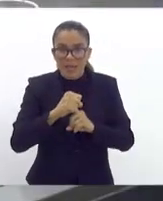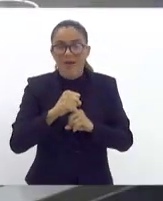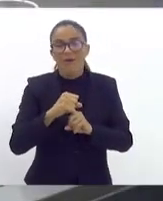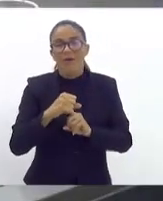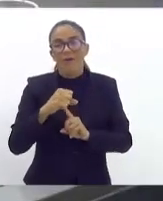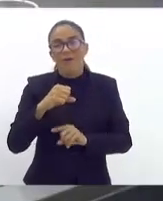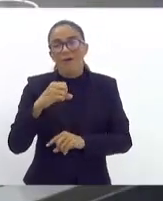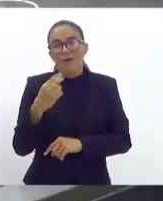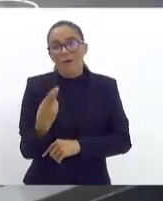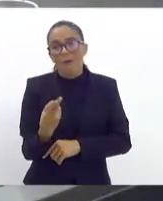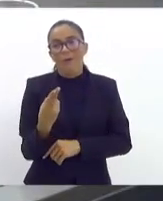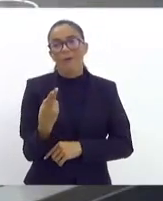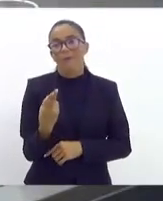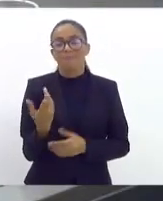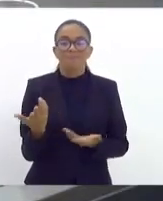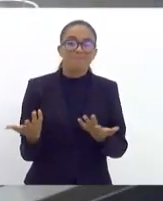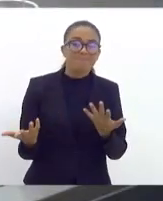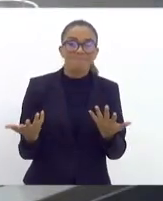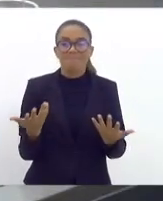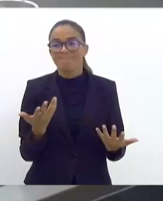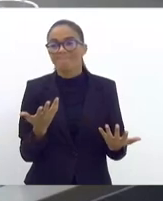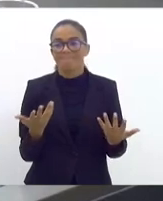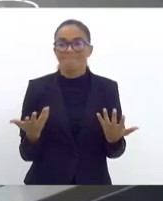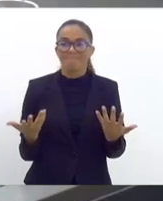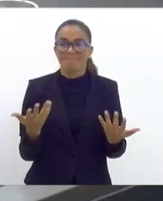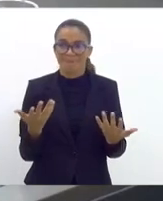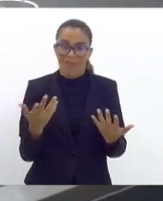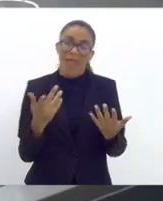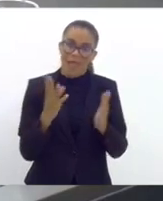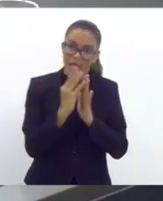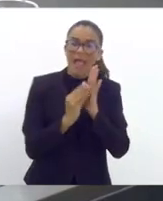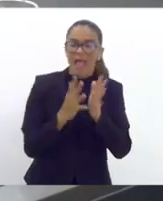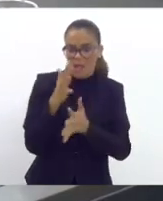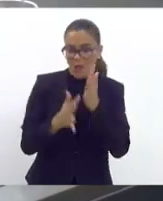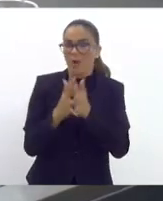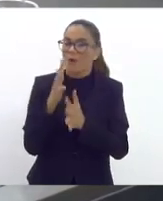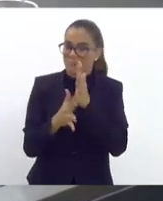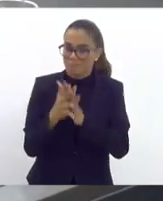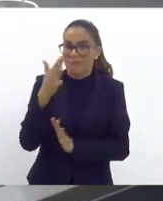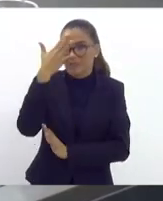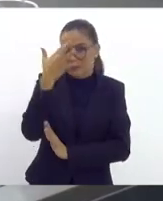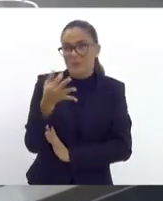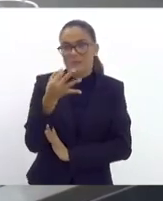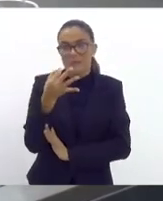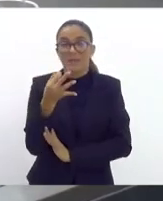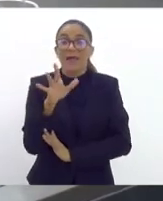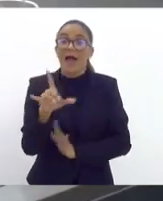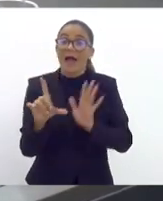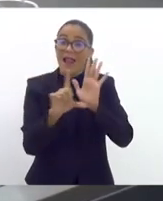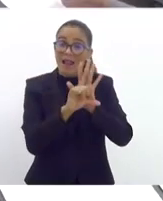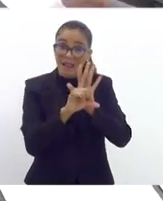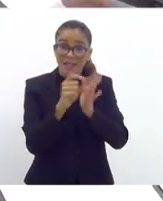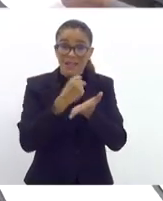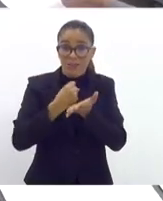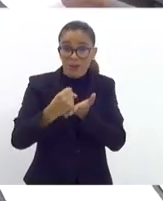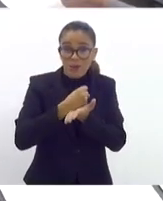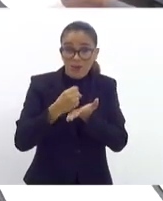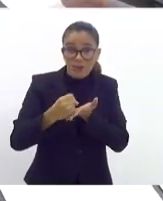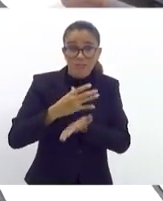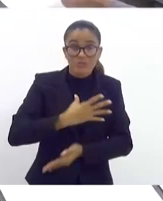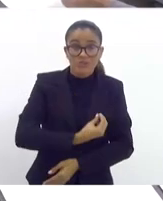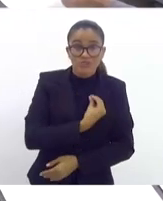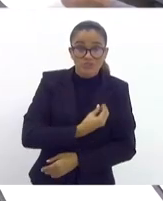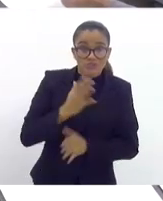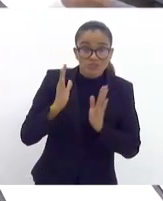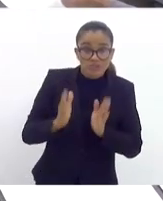e se faria uma uma matéria complexa eu sei lá não é fácil porque a lei das concessões existentes